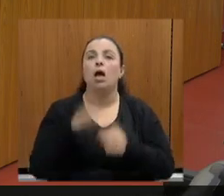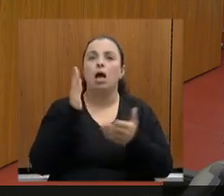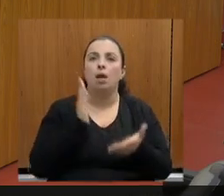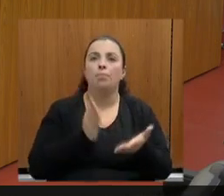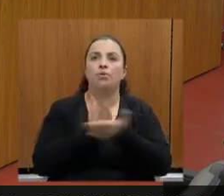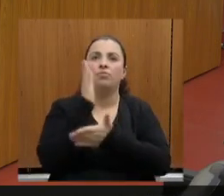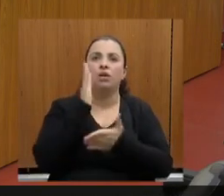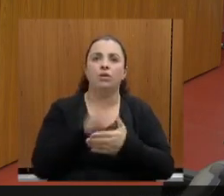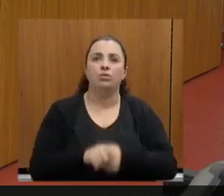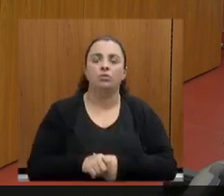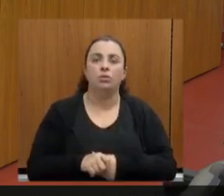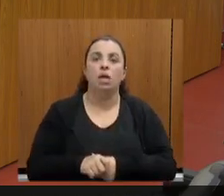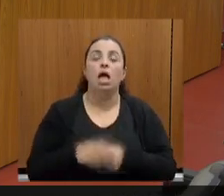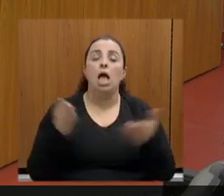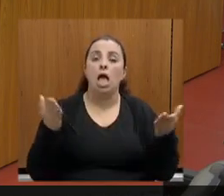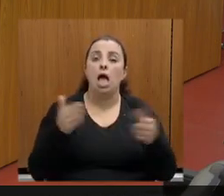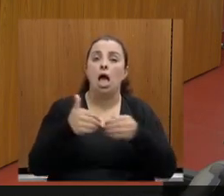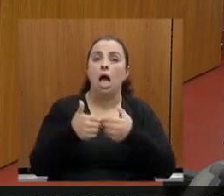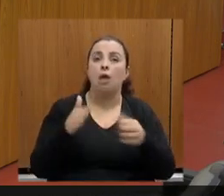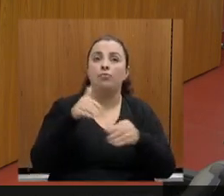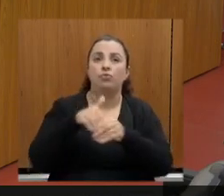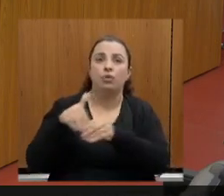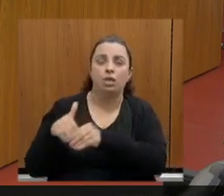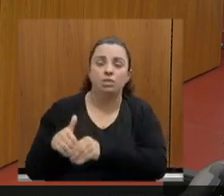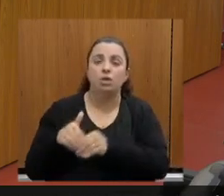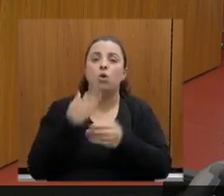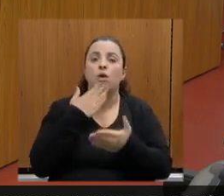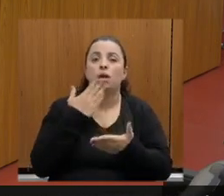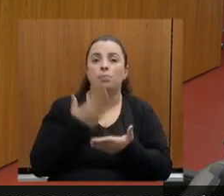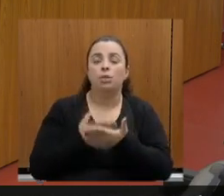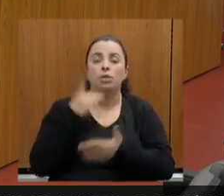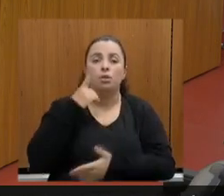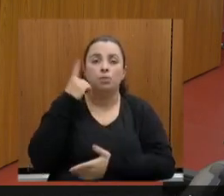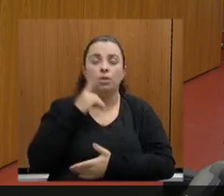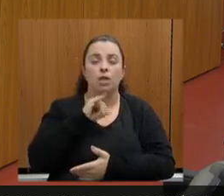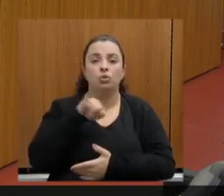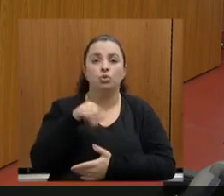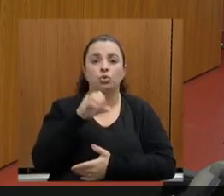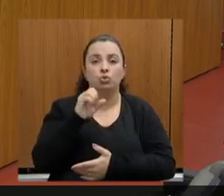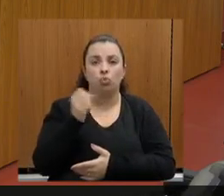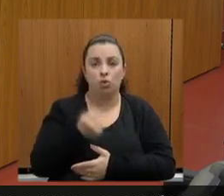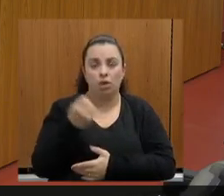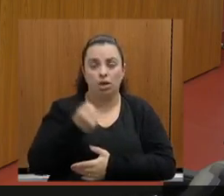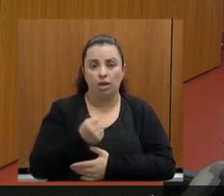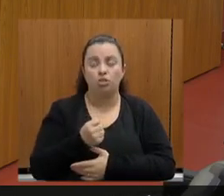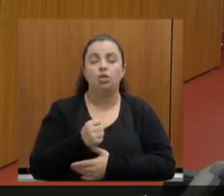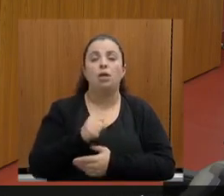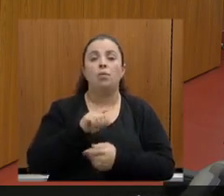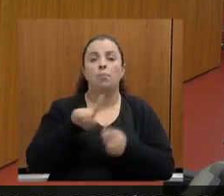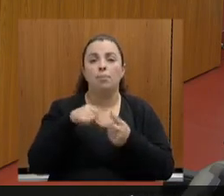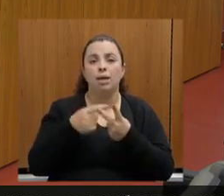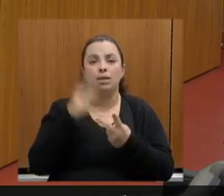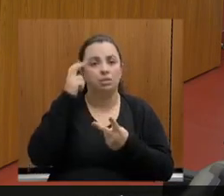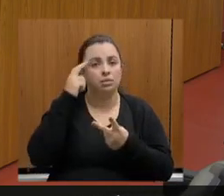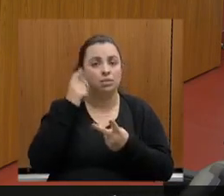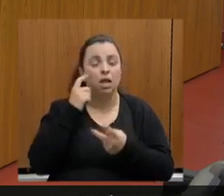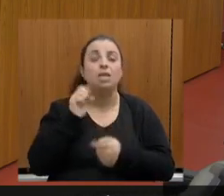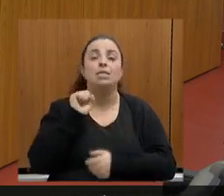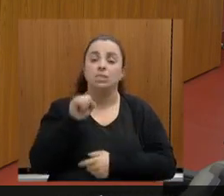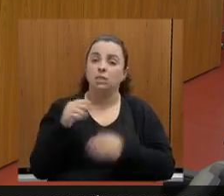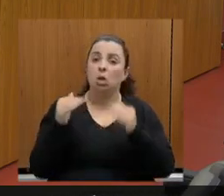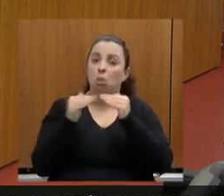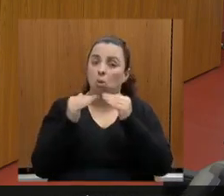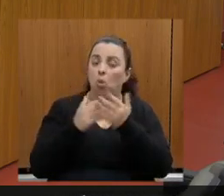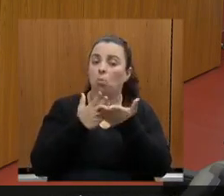aprovado em votação o requerimento do deputado João Leite Deputado Zé Guilherme os